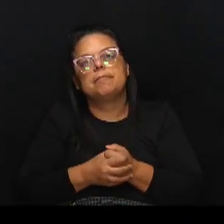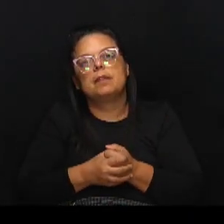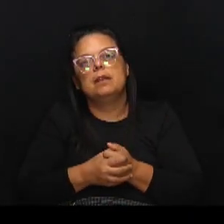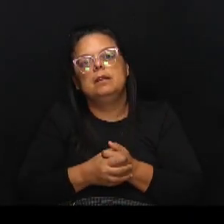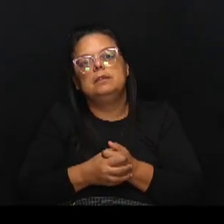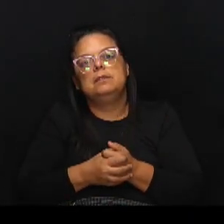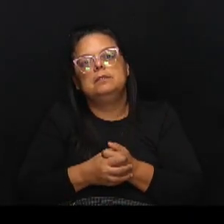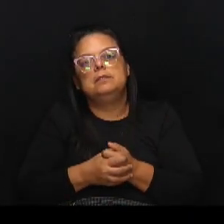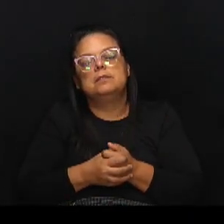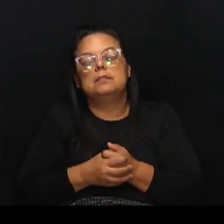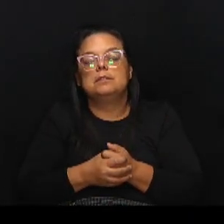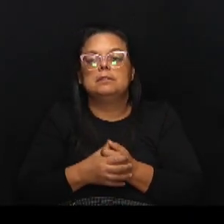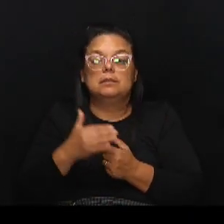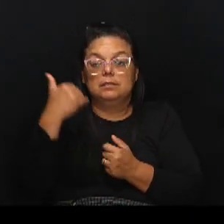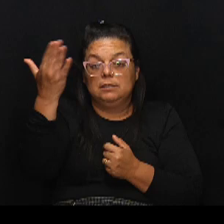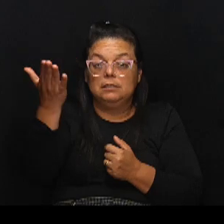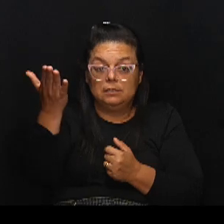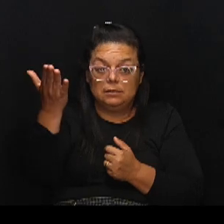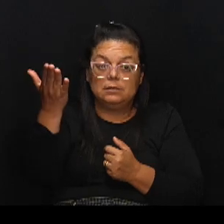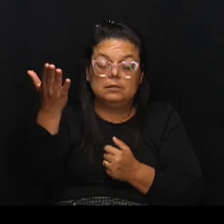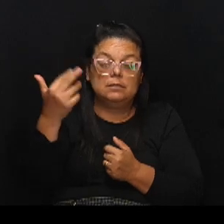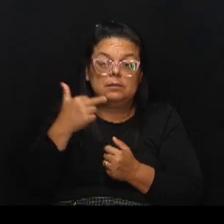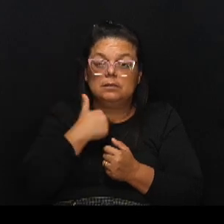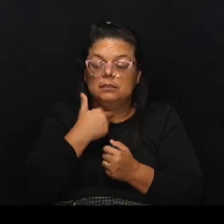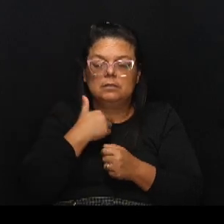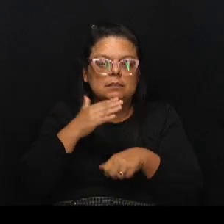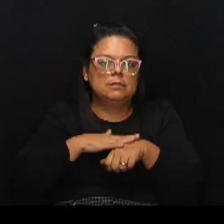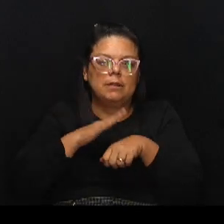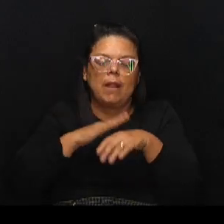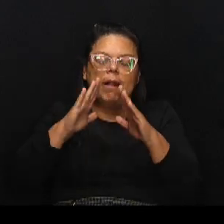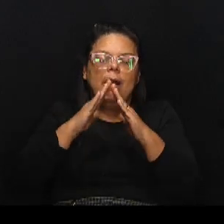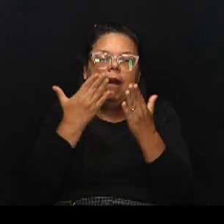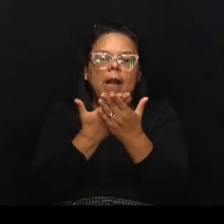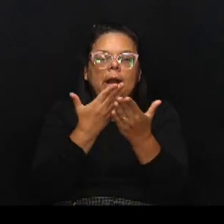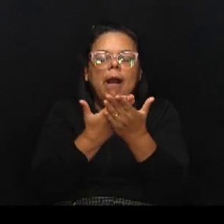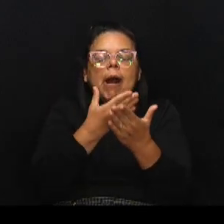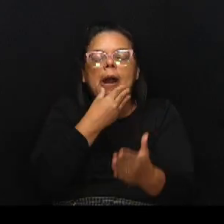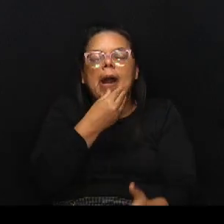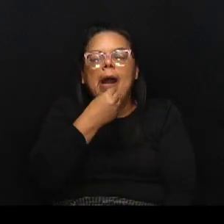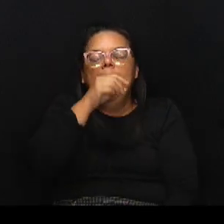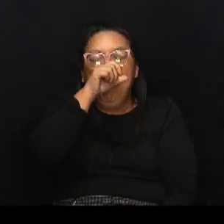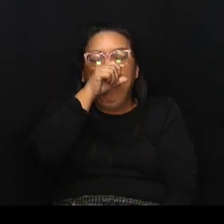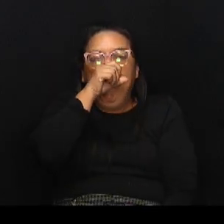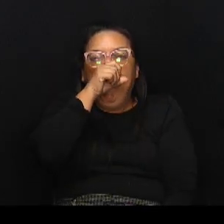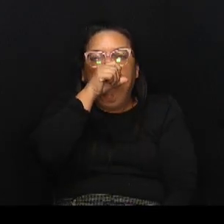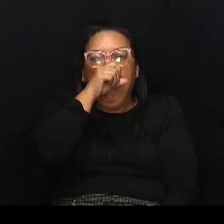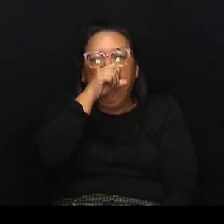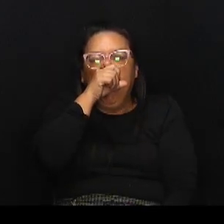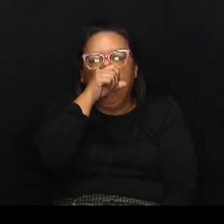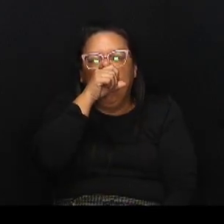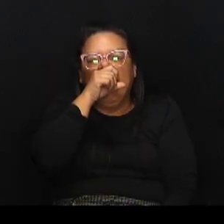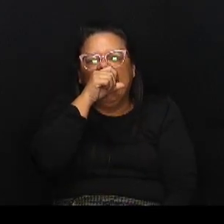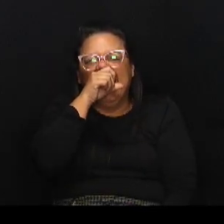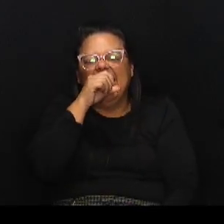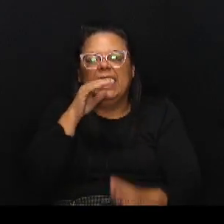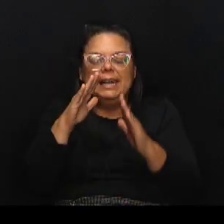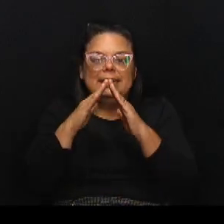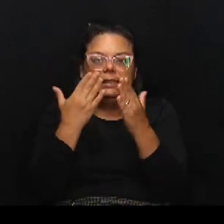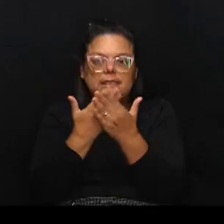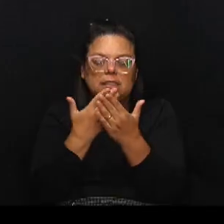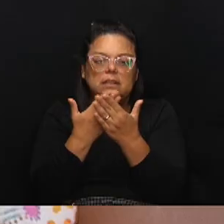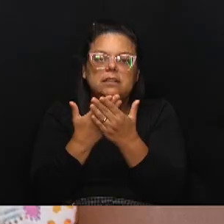A estrangeira, ela não poderia fazer escola para meninos. E a escola tinha que estar, no máximo, 2 quadras de uma